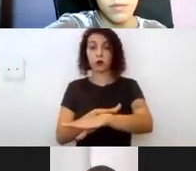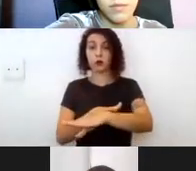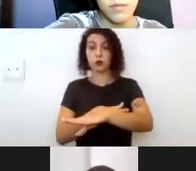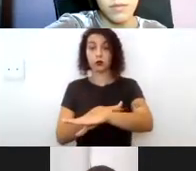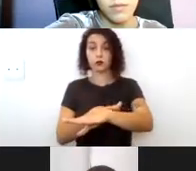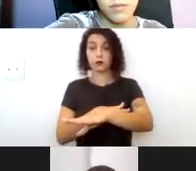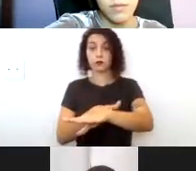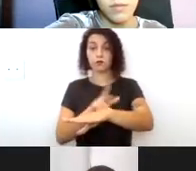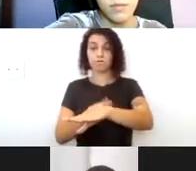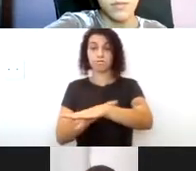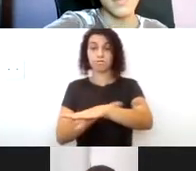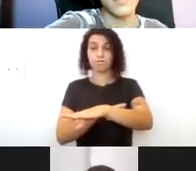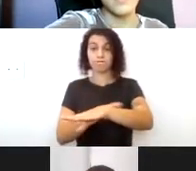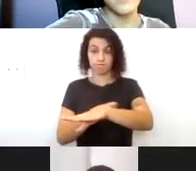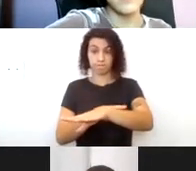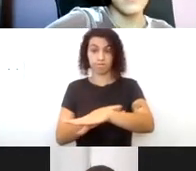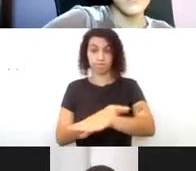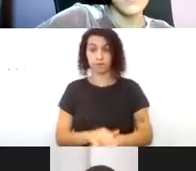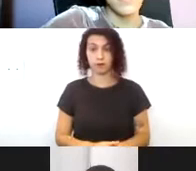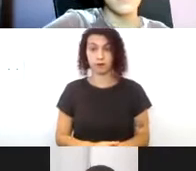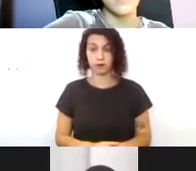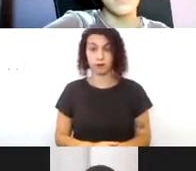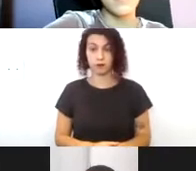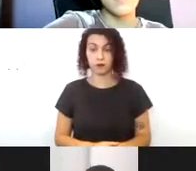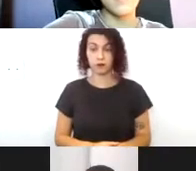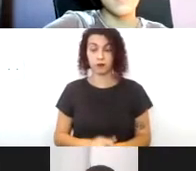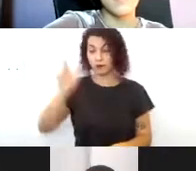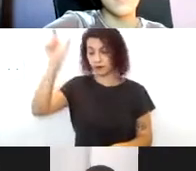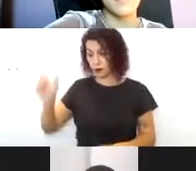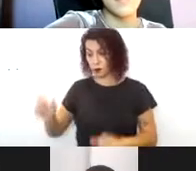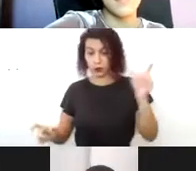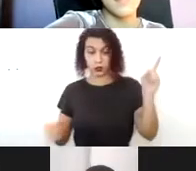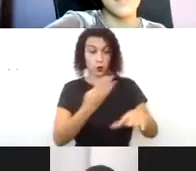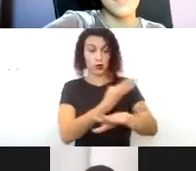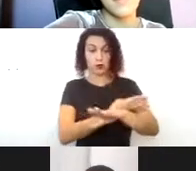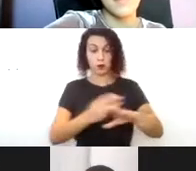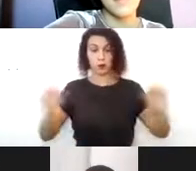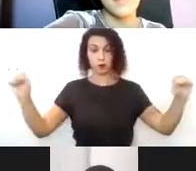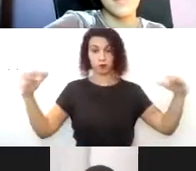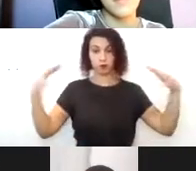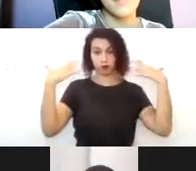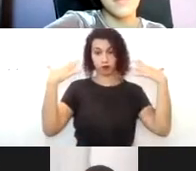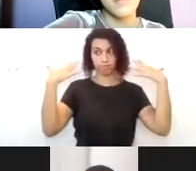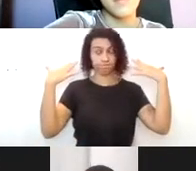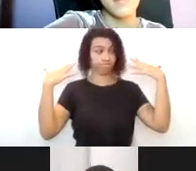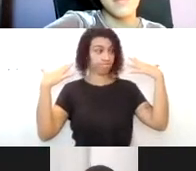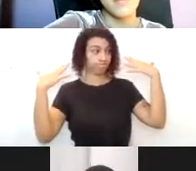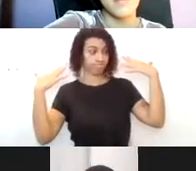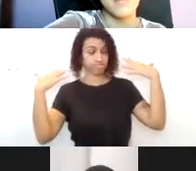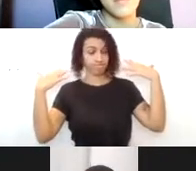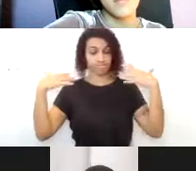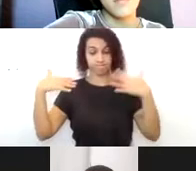ok o olhar três brancos nif tão a perigo nas